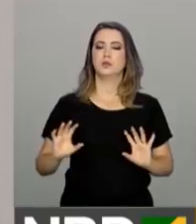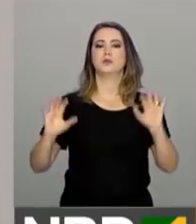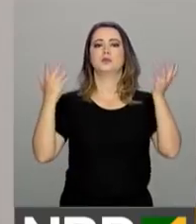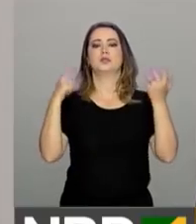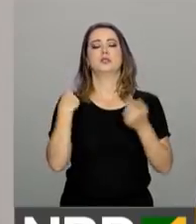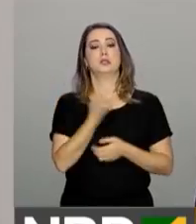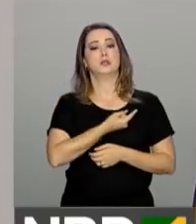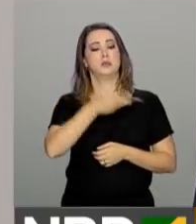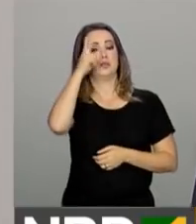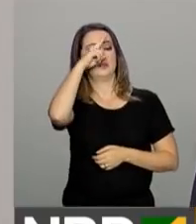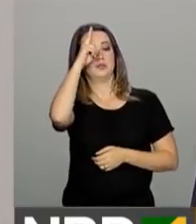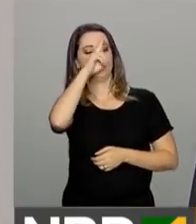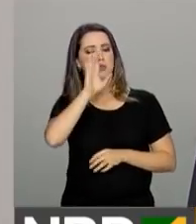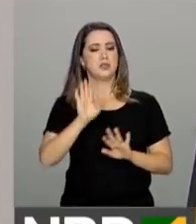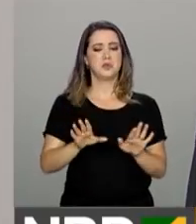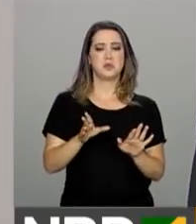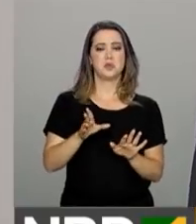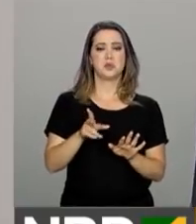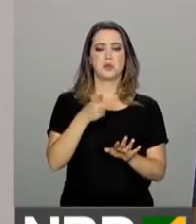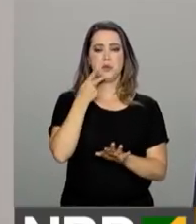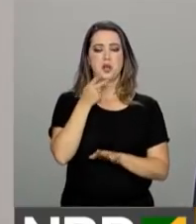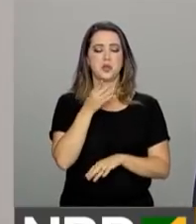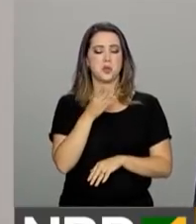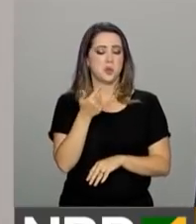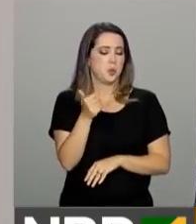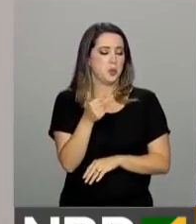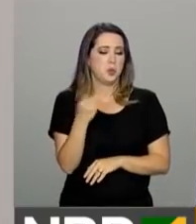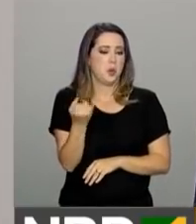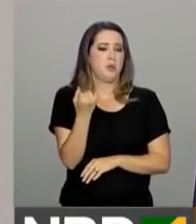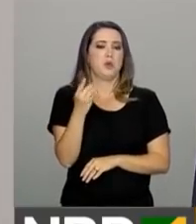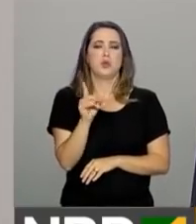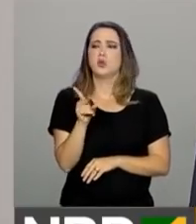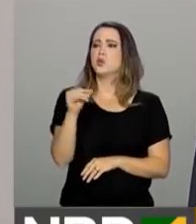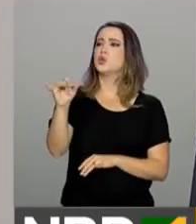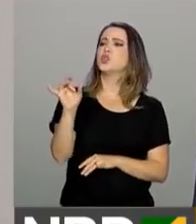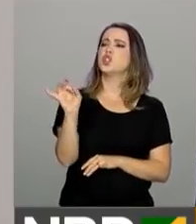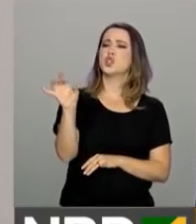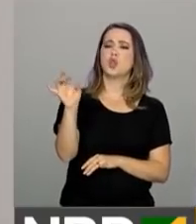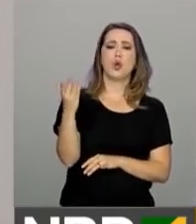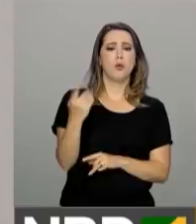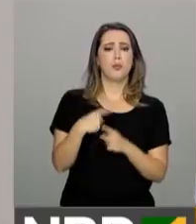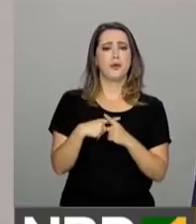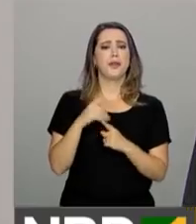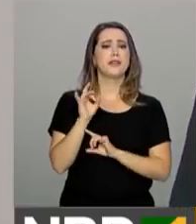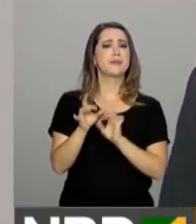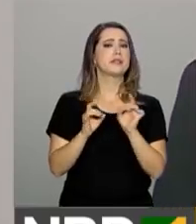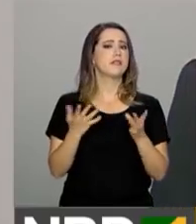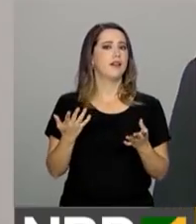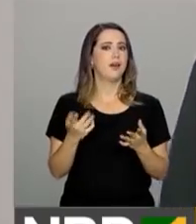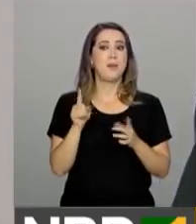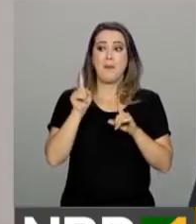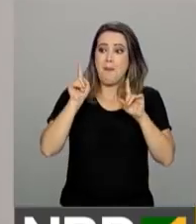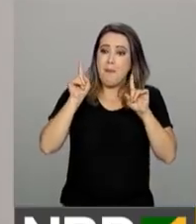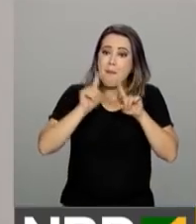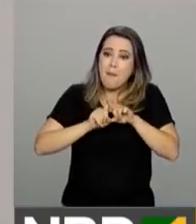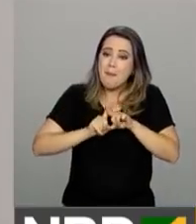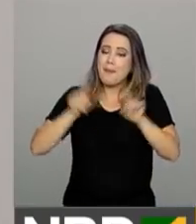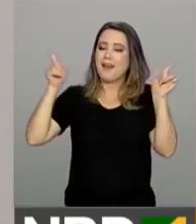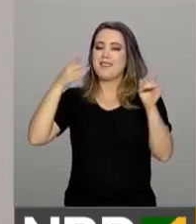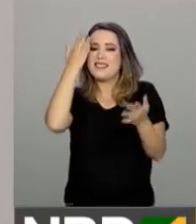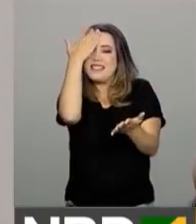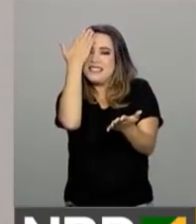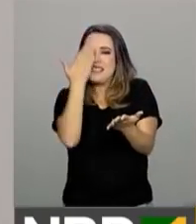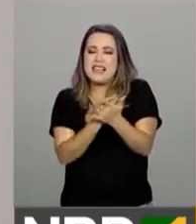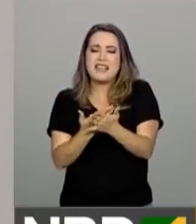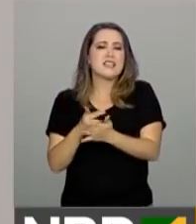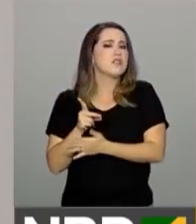nossa história parece de pouco significado às circunstâncias ter um dia especial mas evidentemente é tenho absoluta convicção em